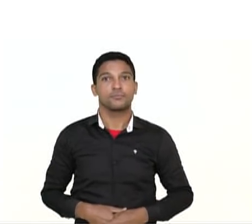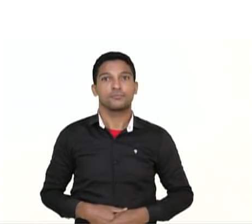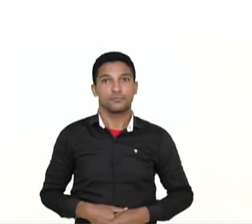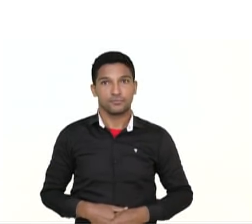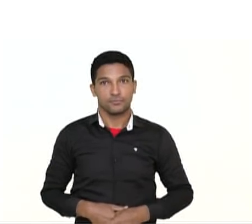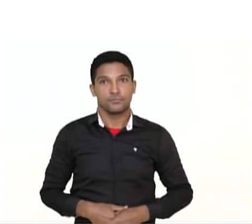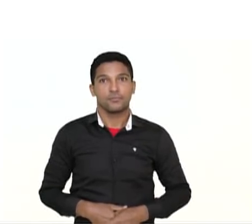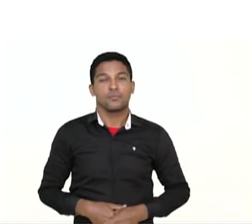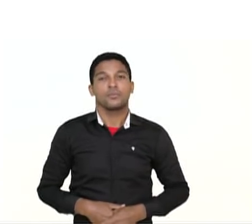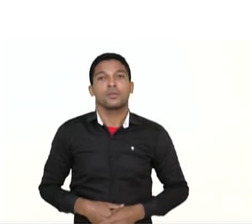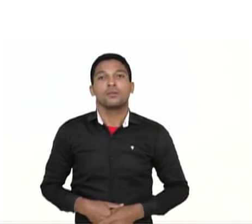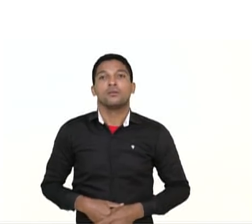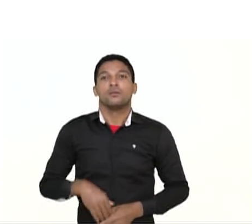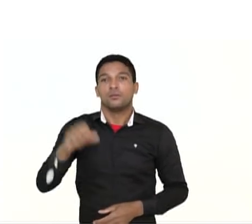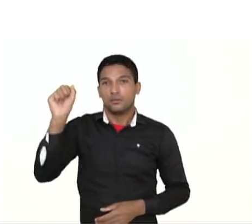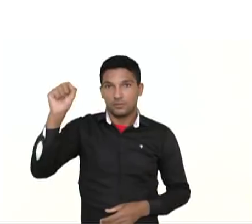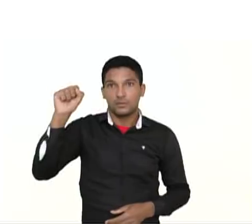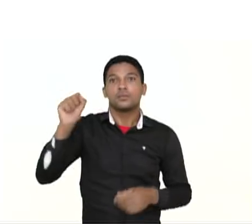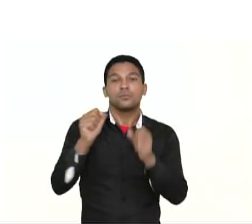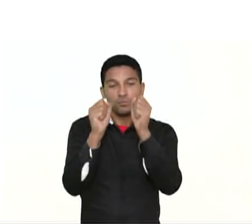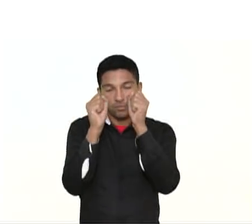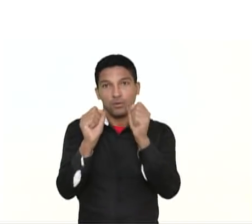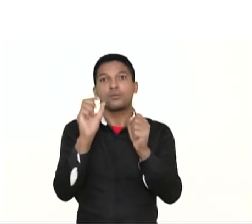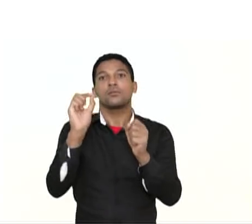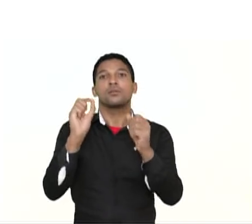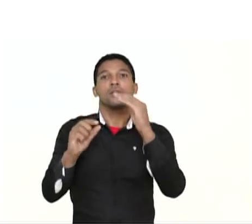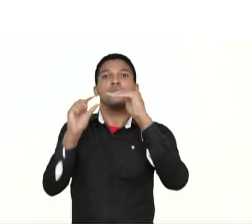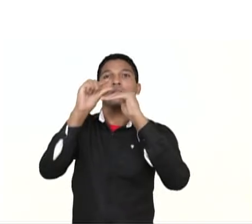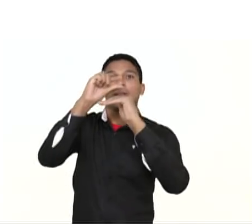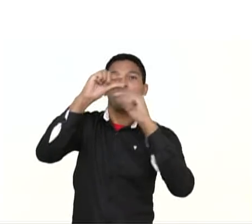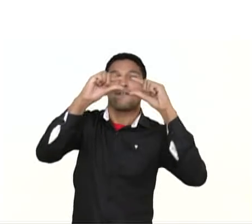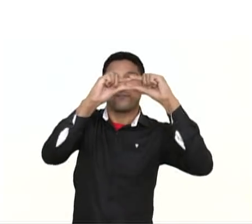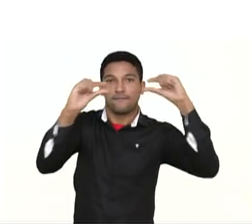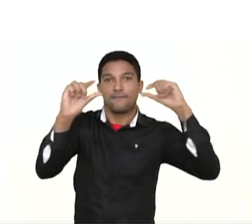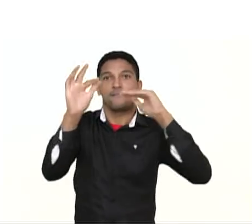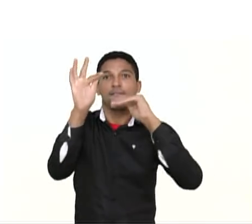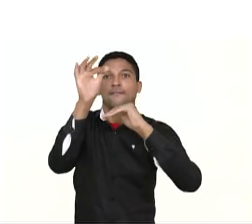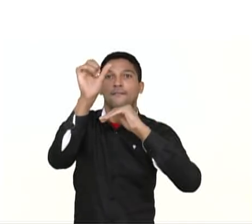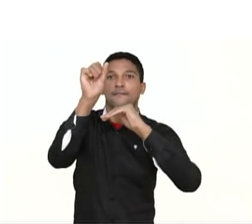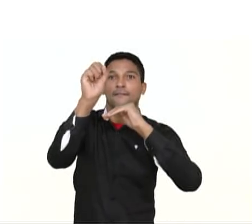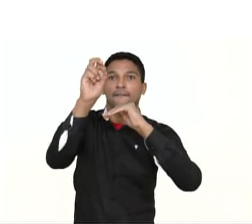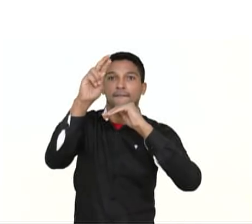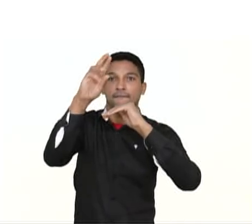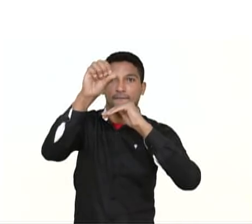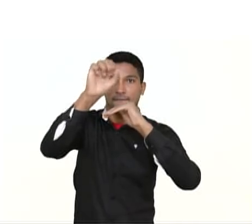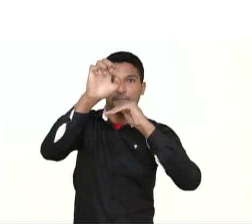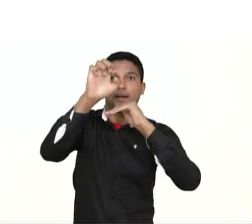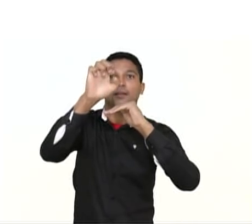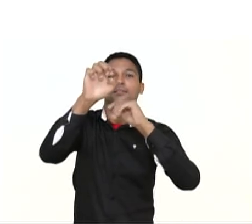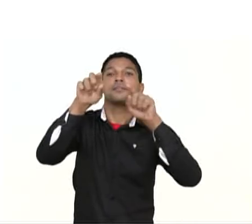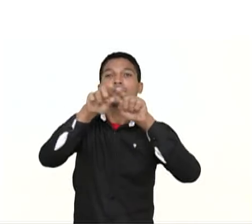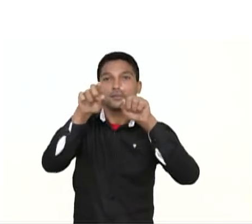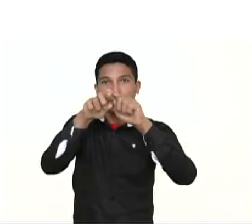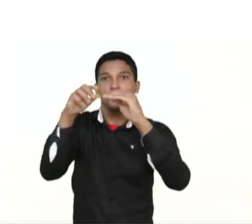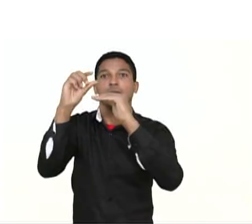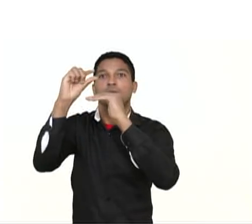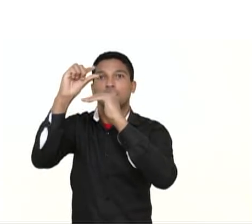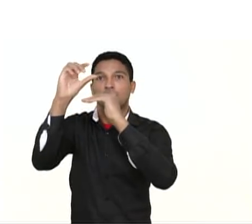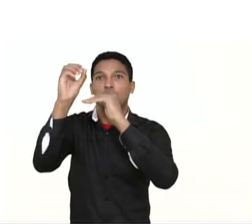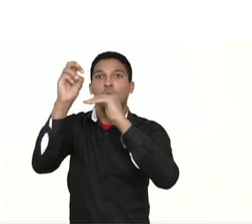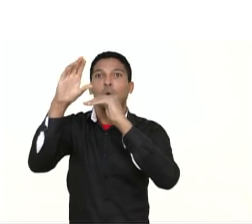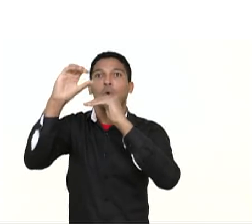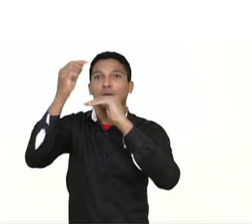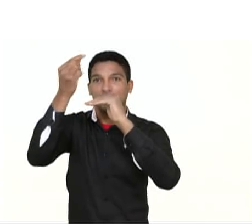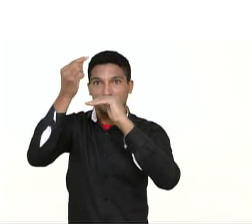mesmo? Sim, estudante, pode ser definido como frase, oração e período ao mesmo tempo, justamente